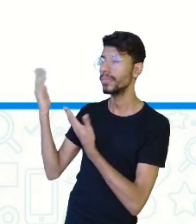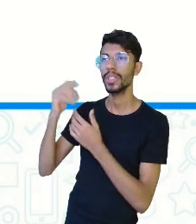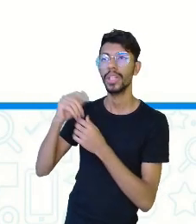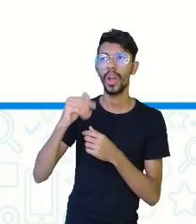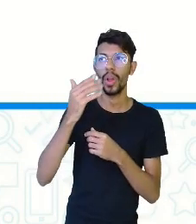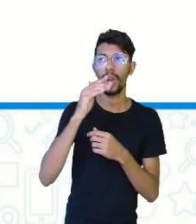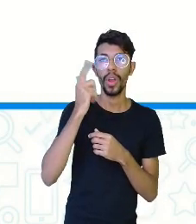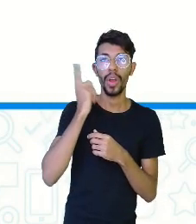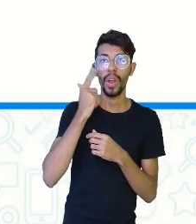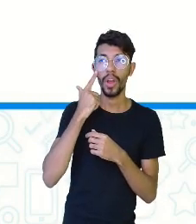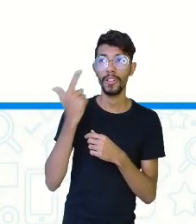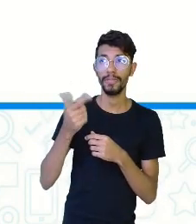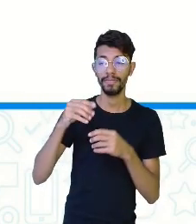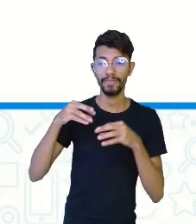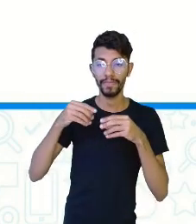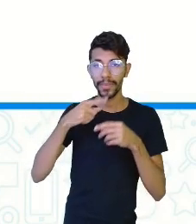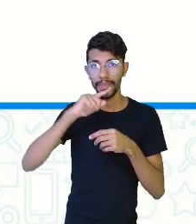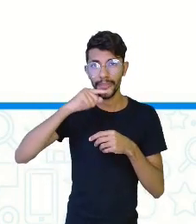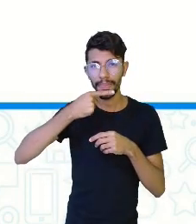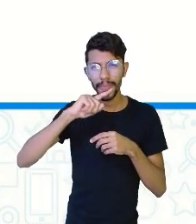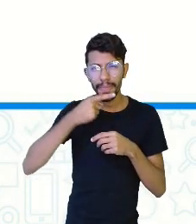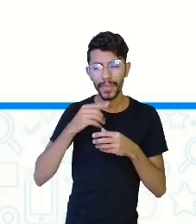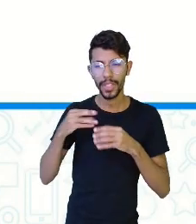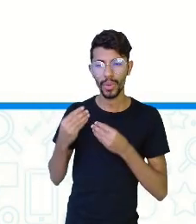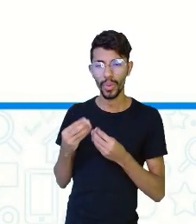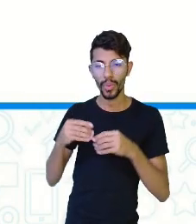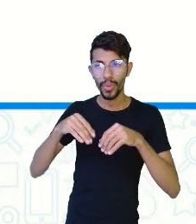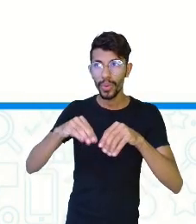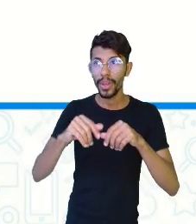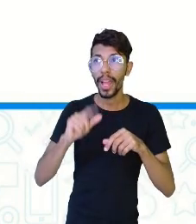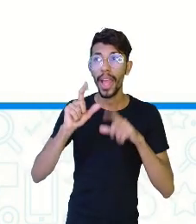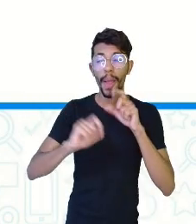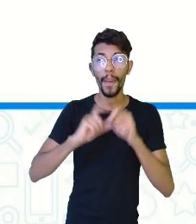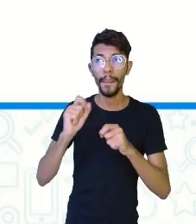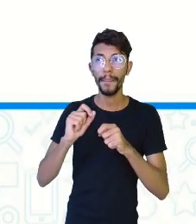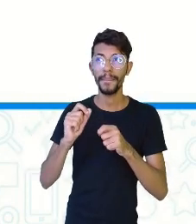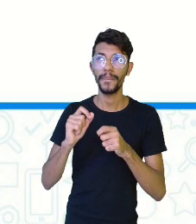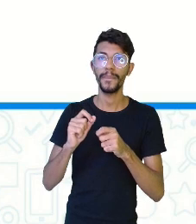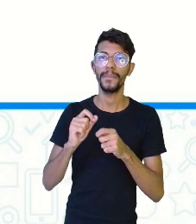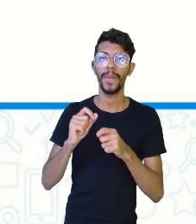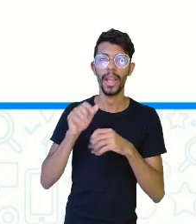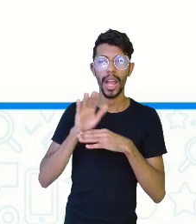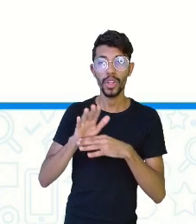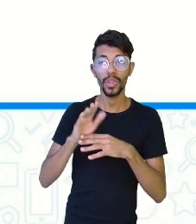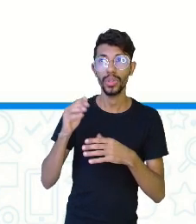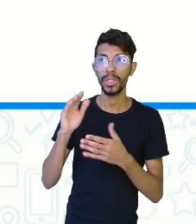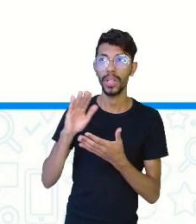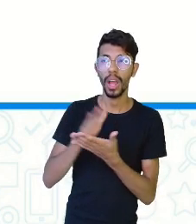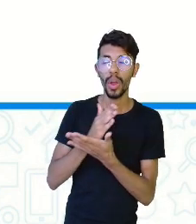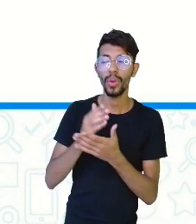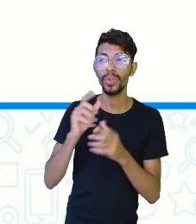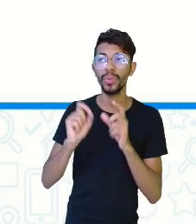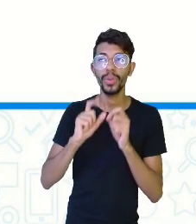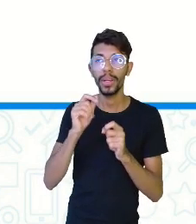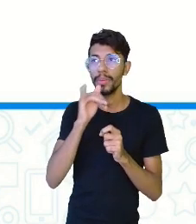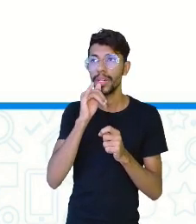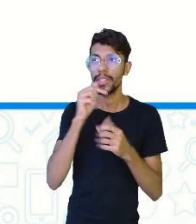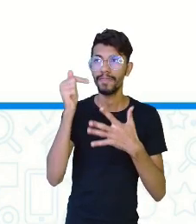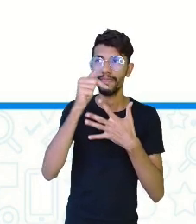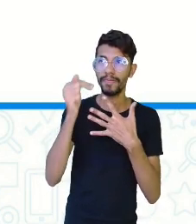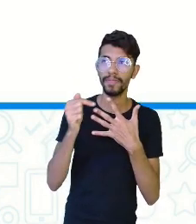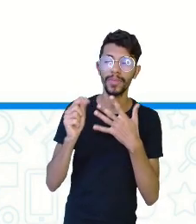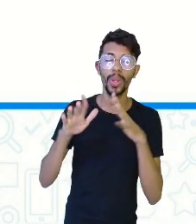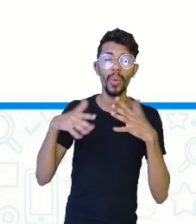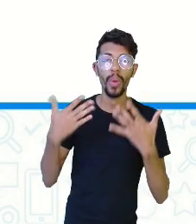de cana-de-açúcar deve-se a alguns fatores, como clima quente e úmido no litoral nordestino e o